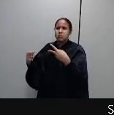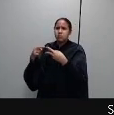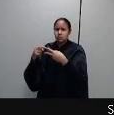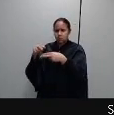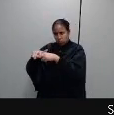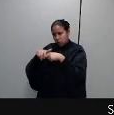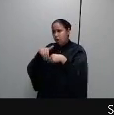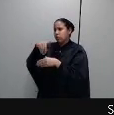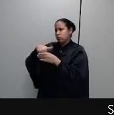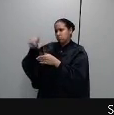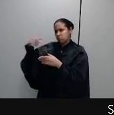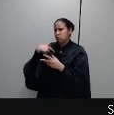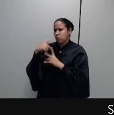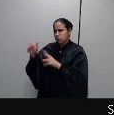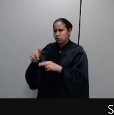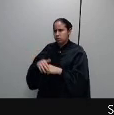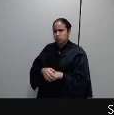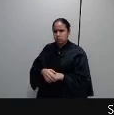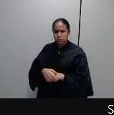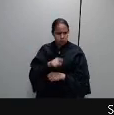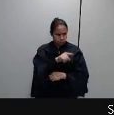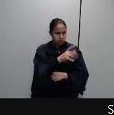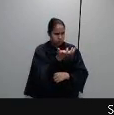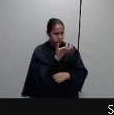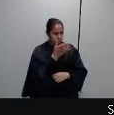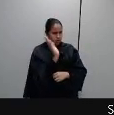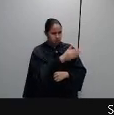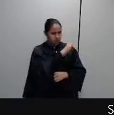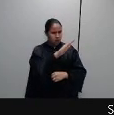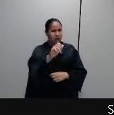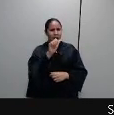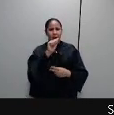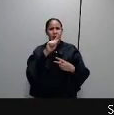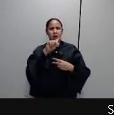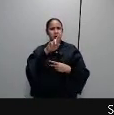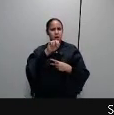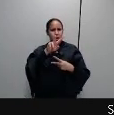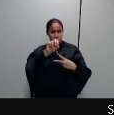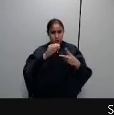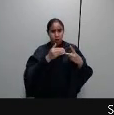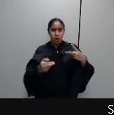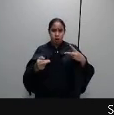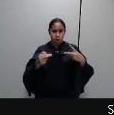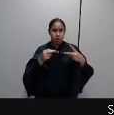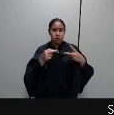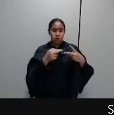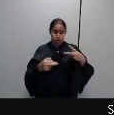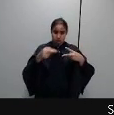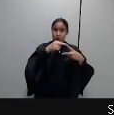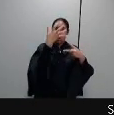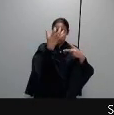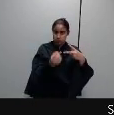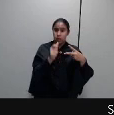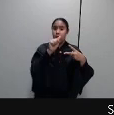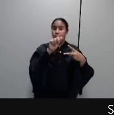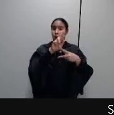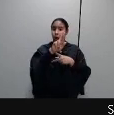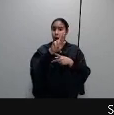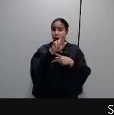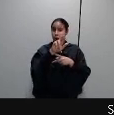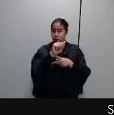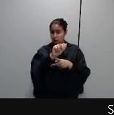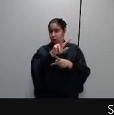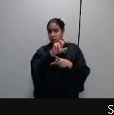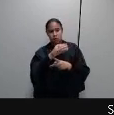negar O agravo interno isso negamos negando no Facebook tempo o alimento o provimento inicial de